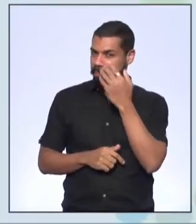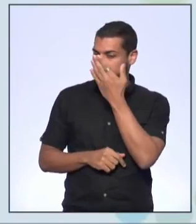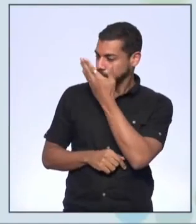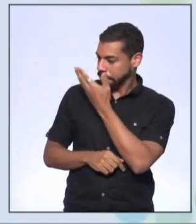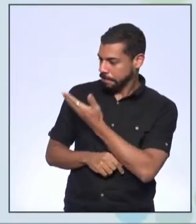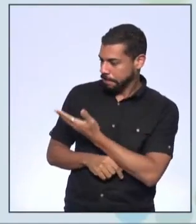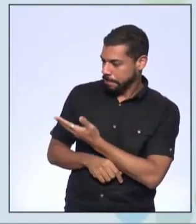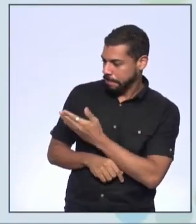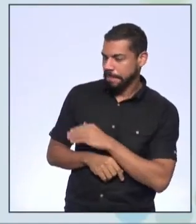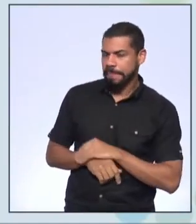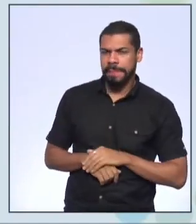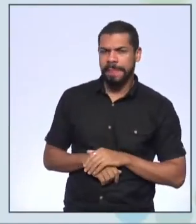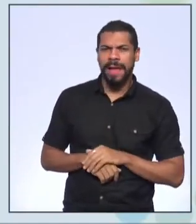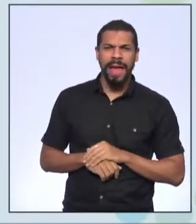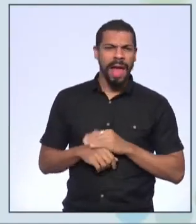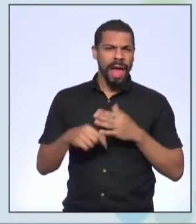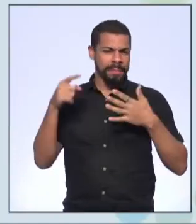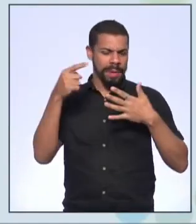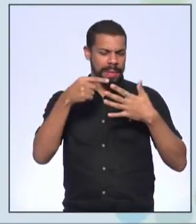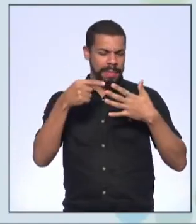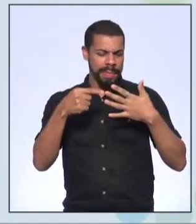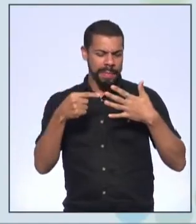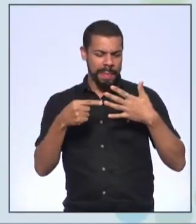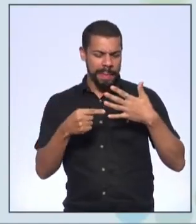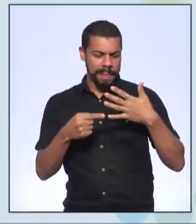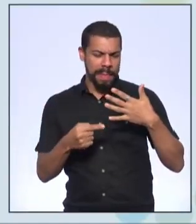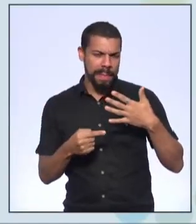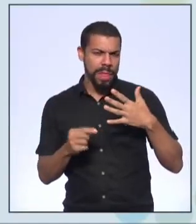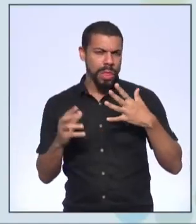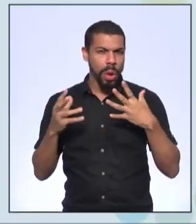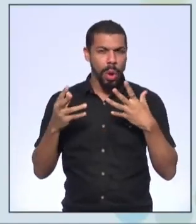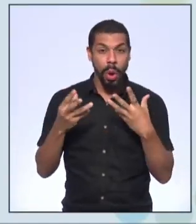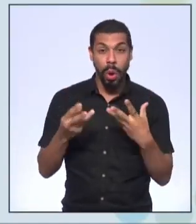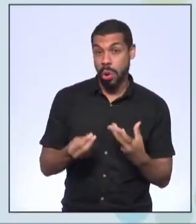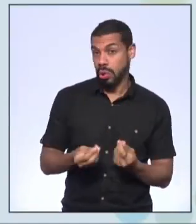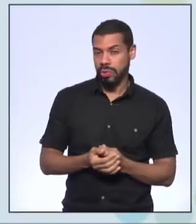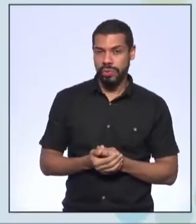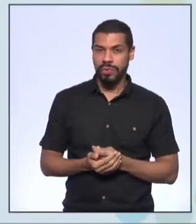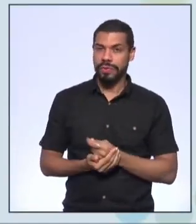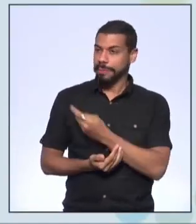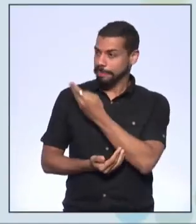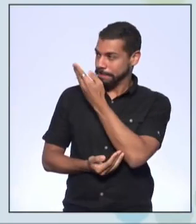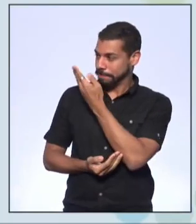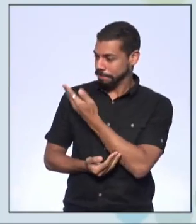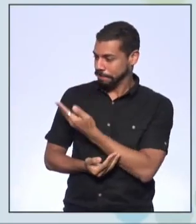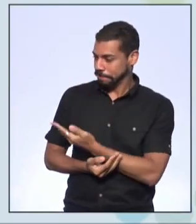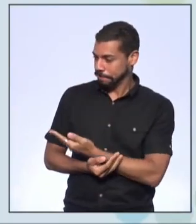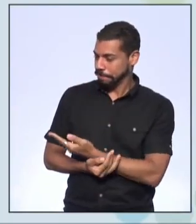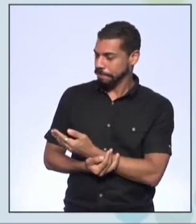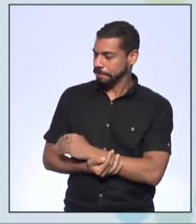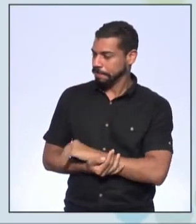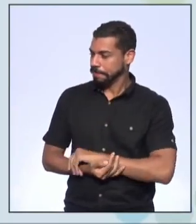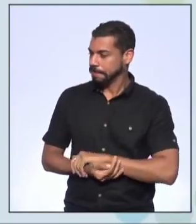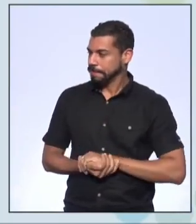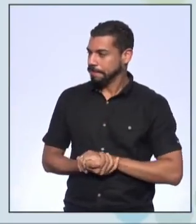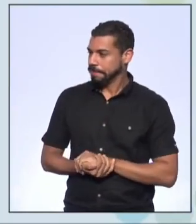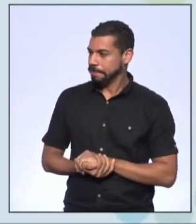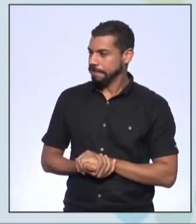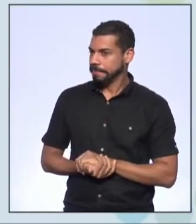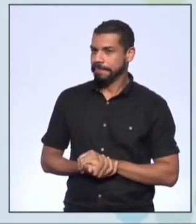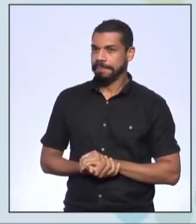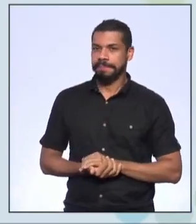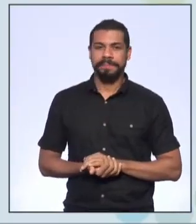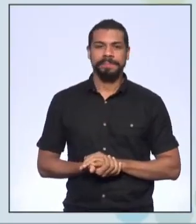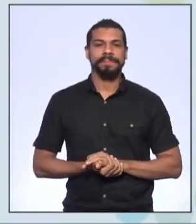lá prata, alumínio, ferro, água, areia, o ar seco, cobre, vidro, lã, concreto e madeira.